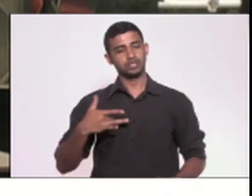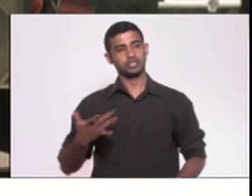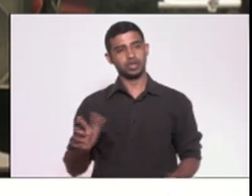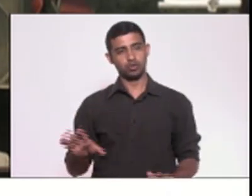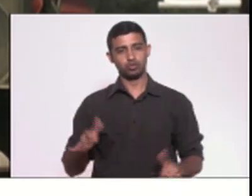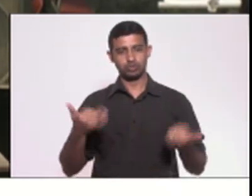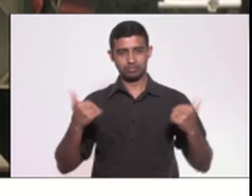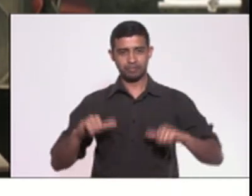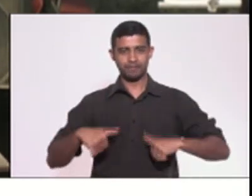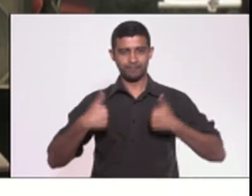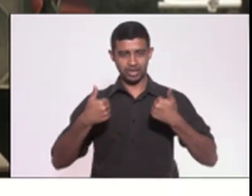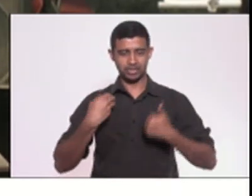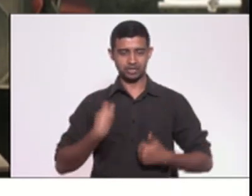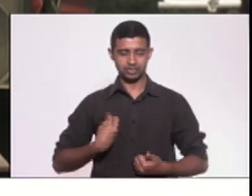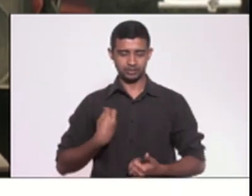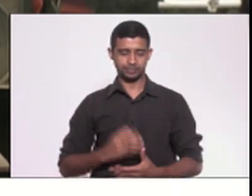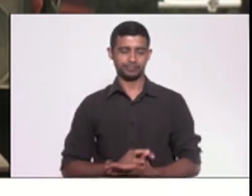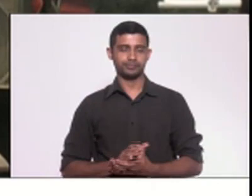qualidade de vida.